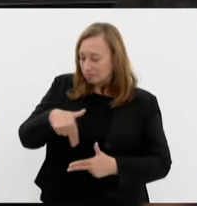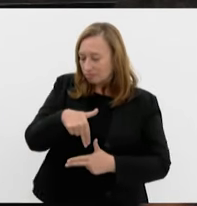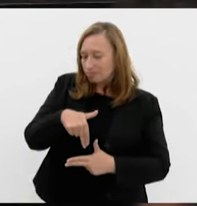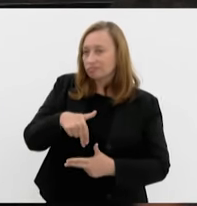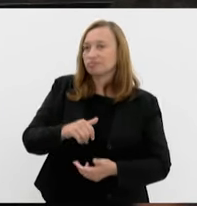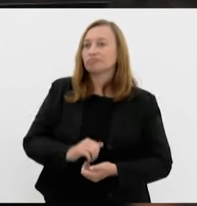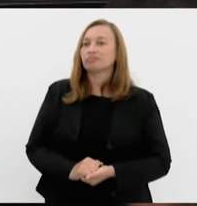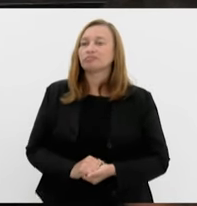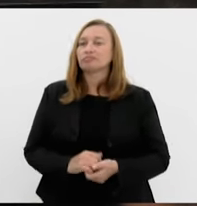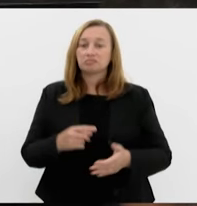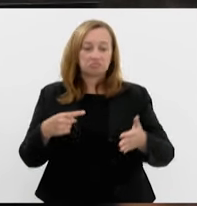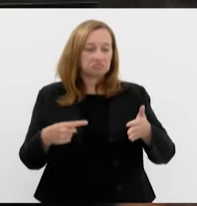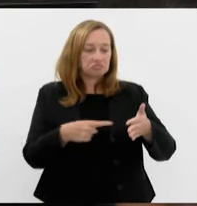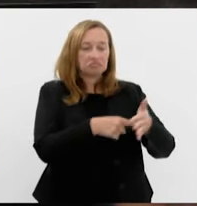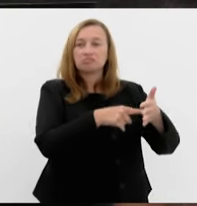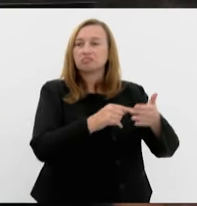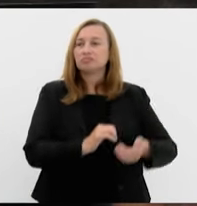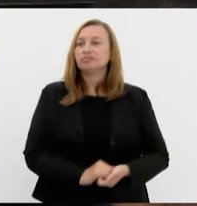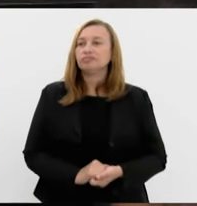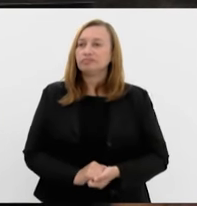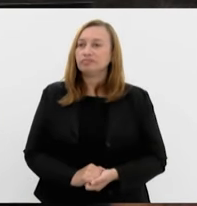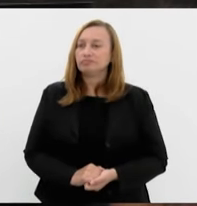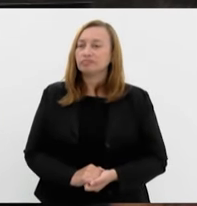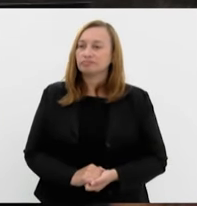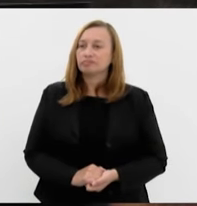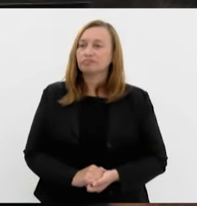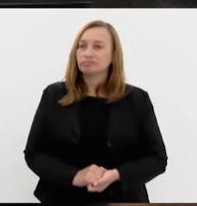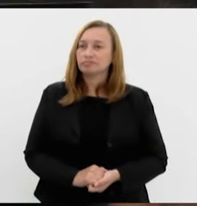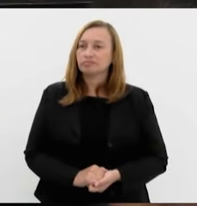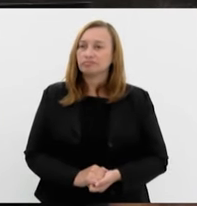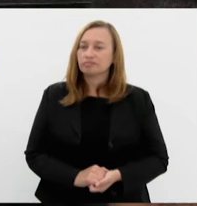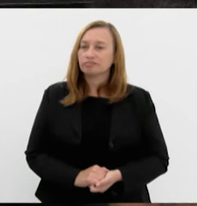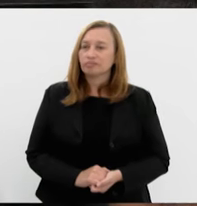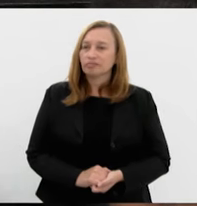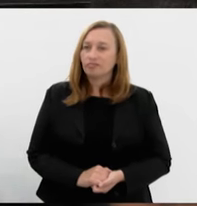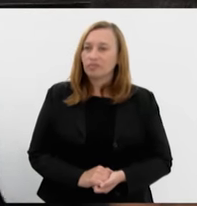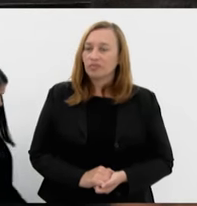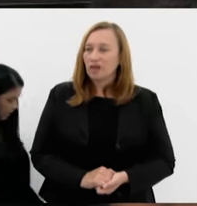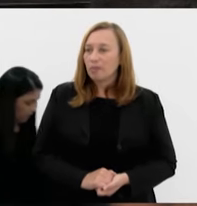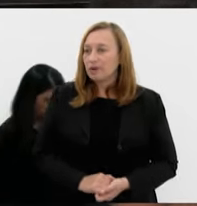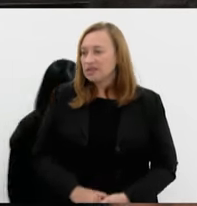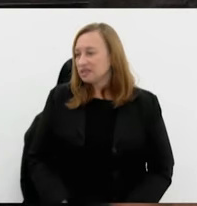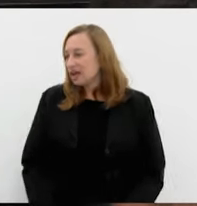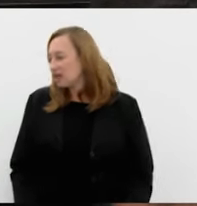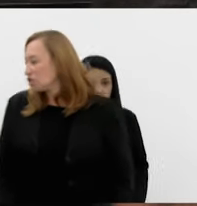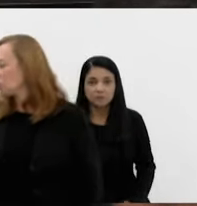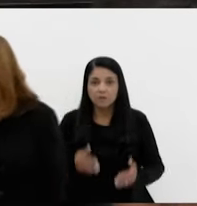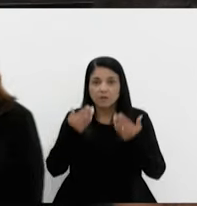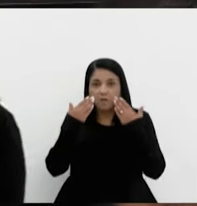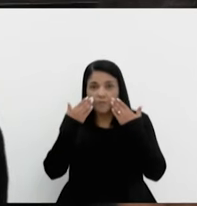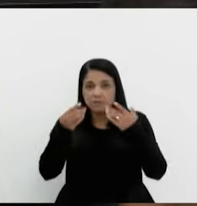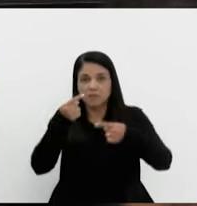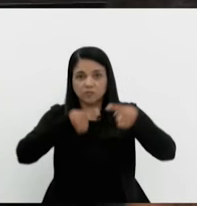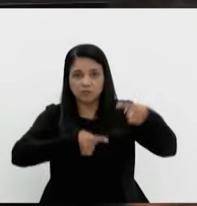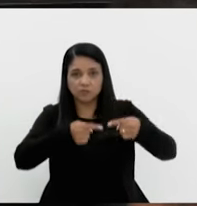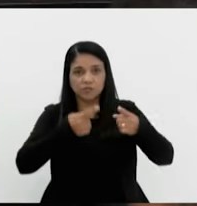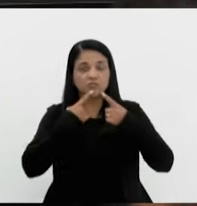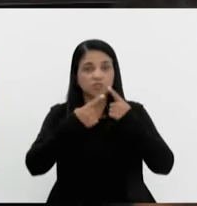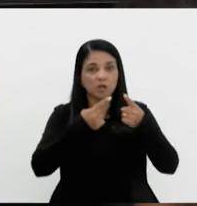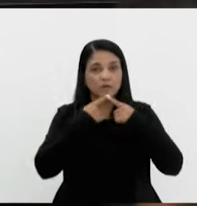para denunciar apresentar discutir e dialogar sobre diversos